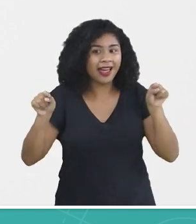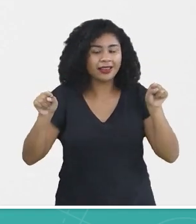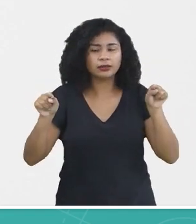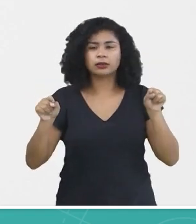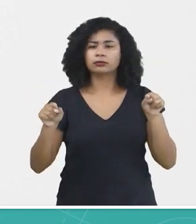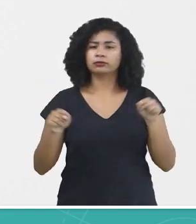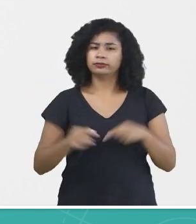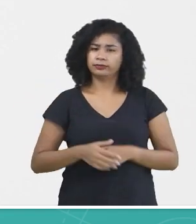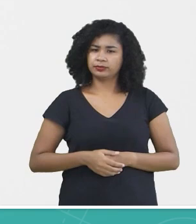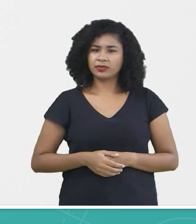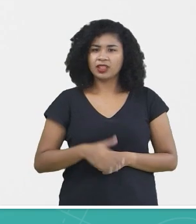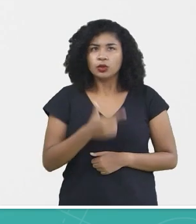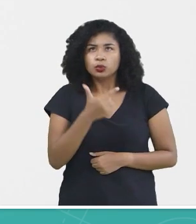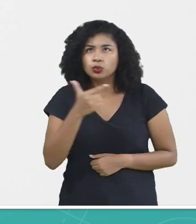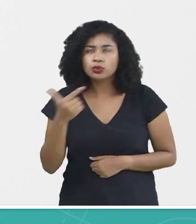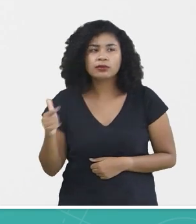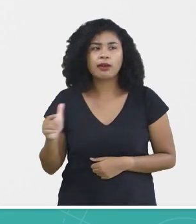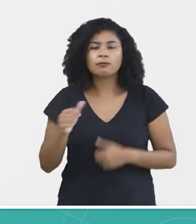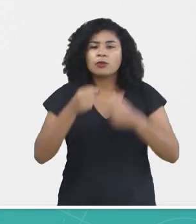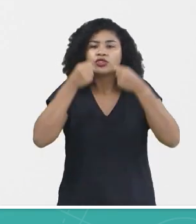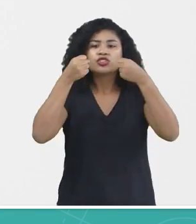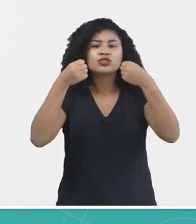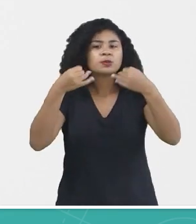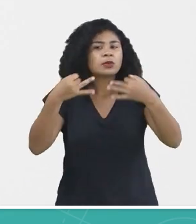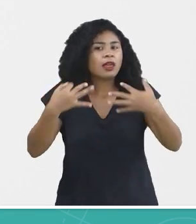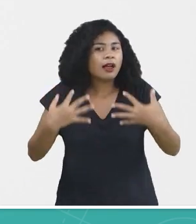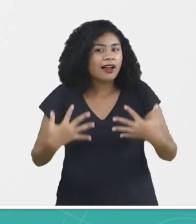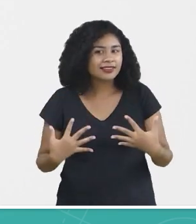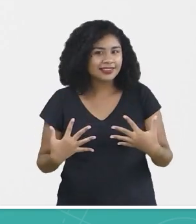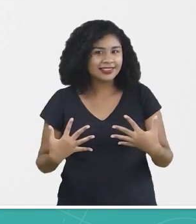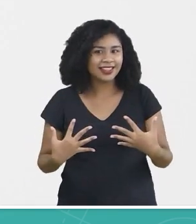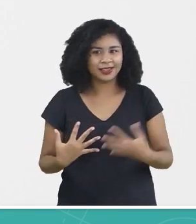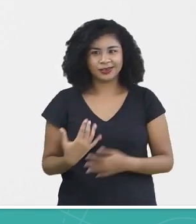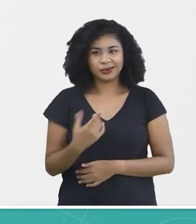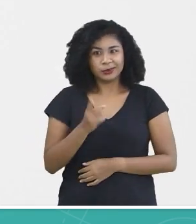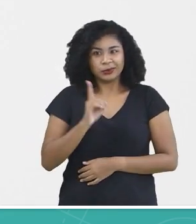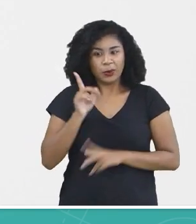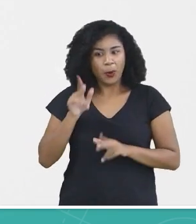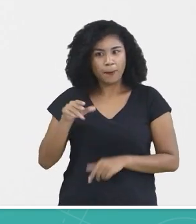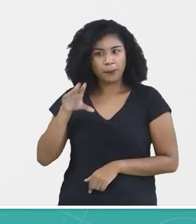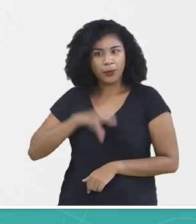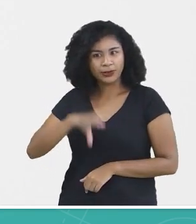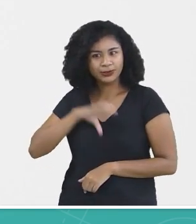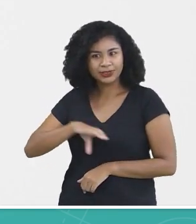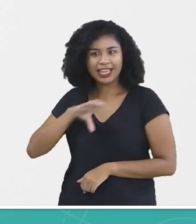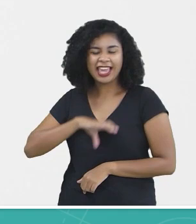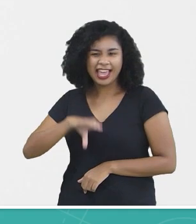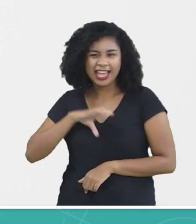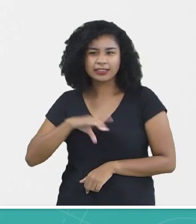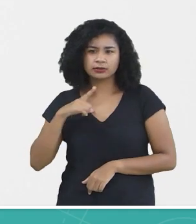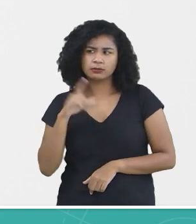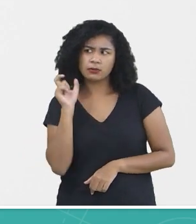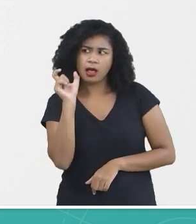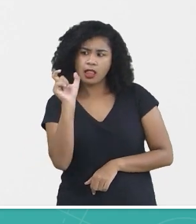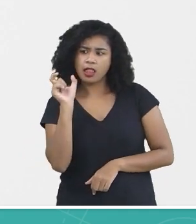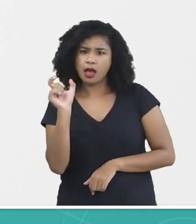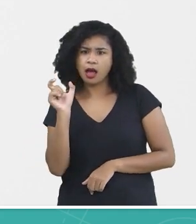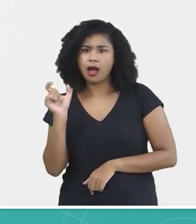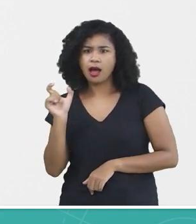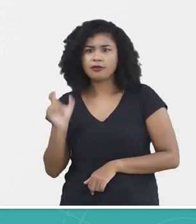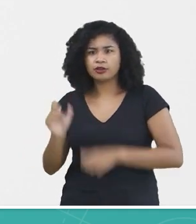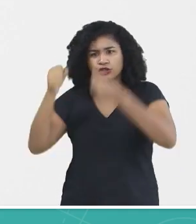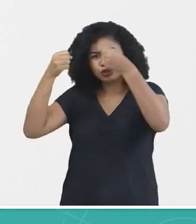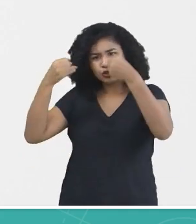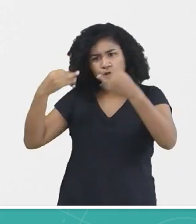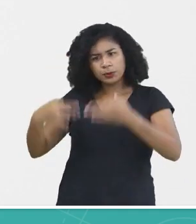né, não é que nem substantivo. Olha eu entrando na área de língua portuguesa. Substantivo, palavra que dá nome